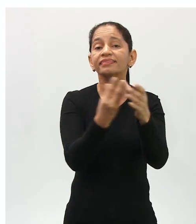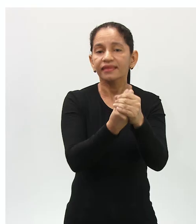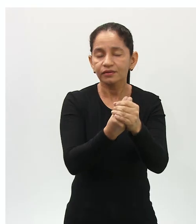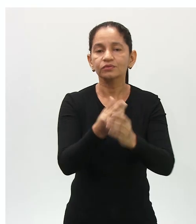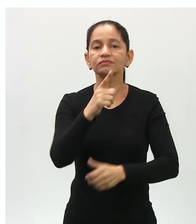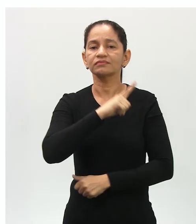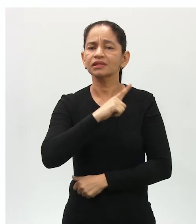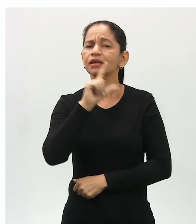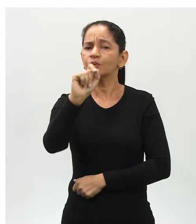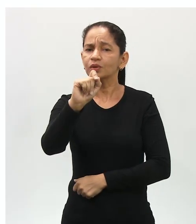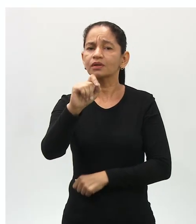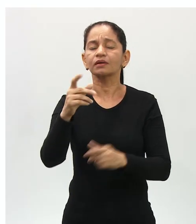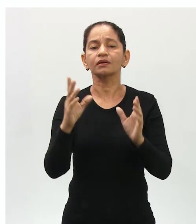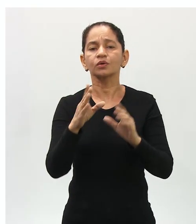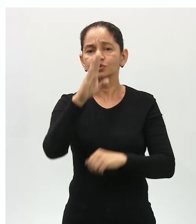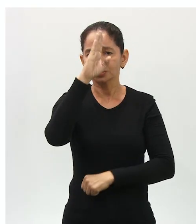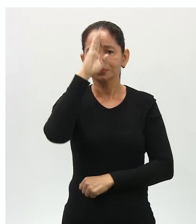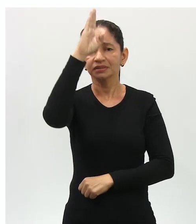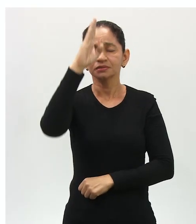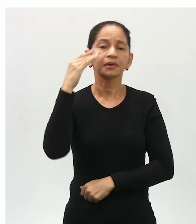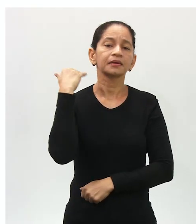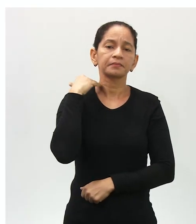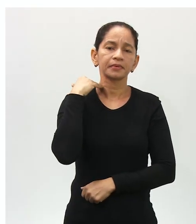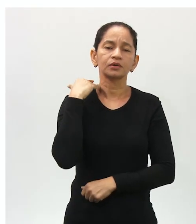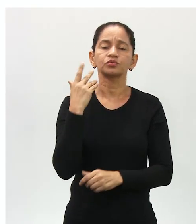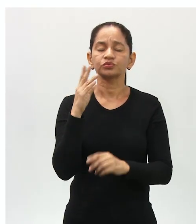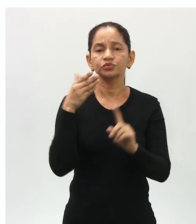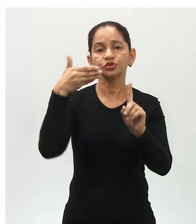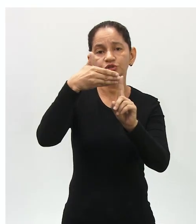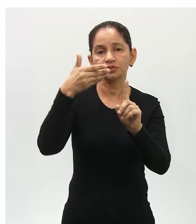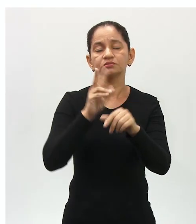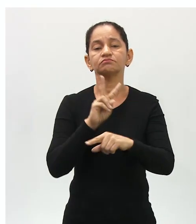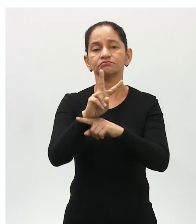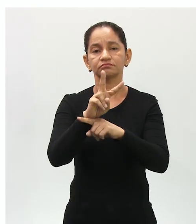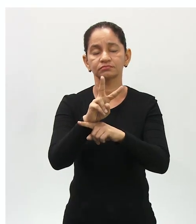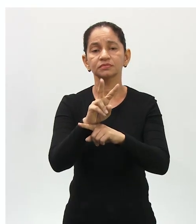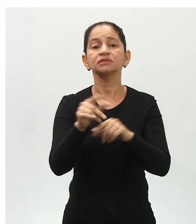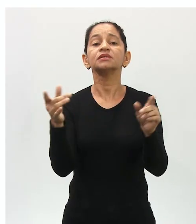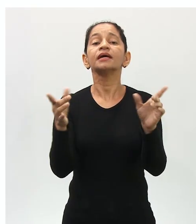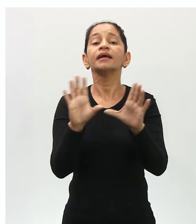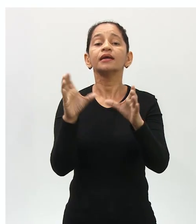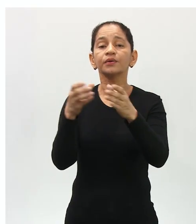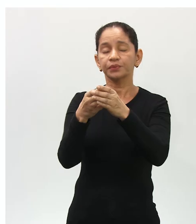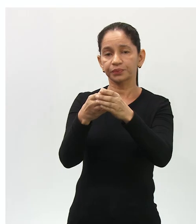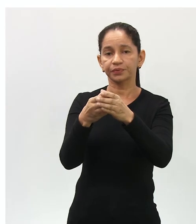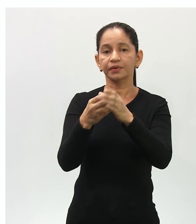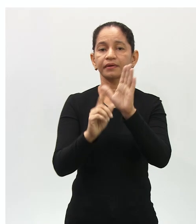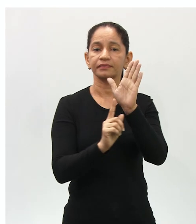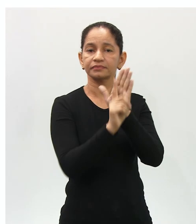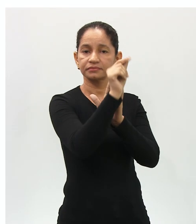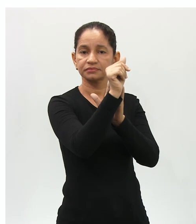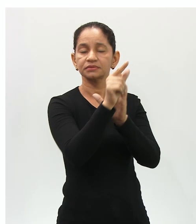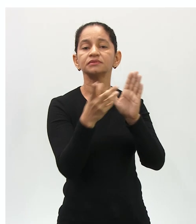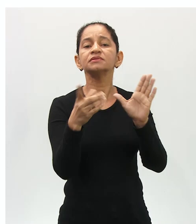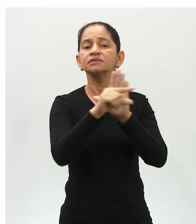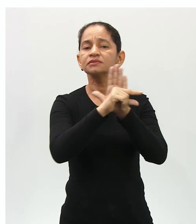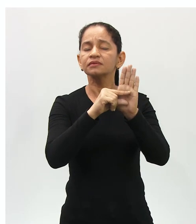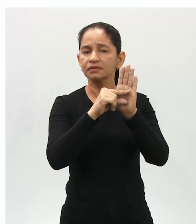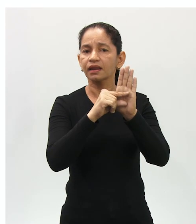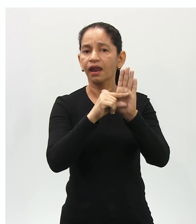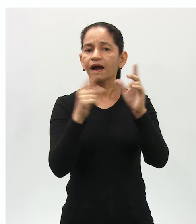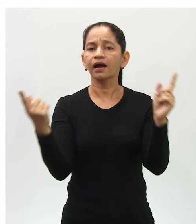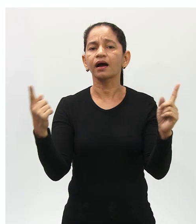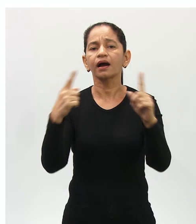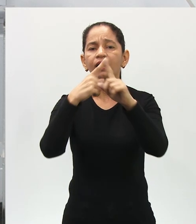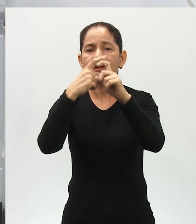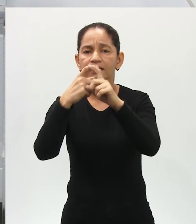financeiras. Então, gente, o que eu quero aproveitar aqui para trazer um princípio, né, da exclusividade lá na Lei Orçamentária Anual, quando a gente fala,